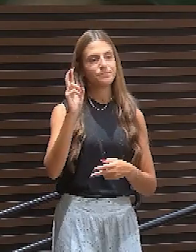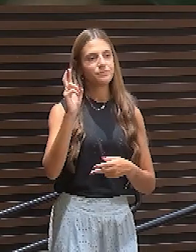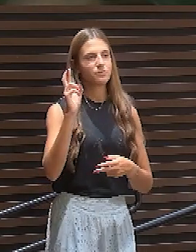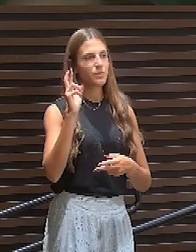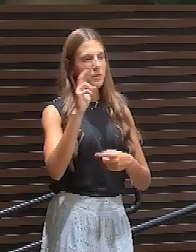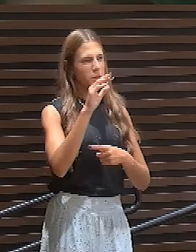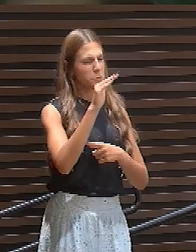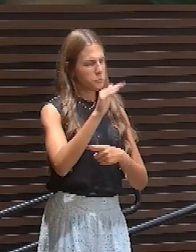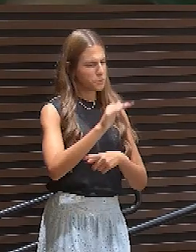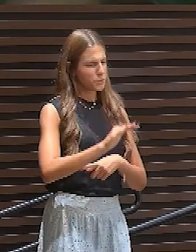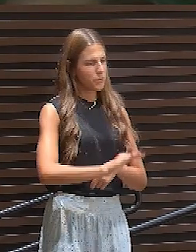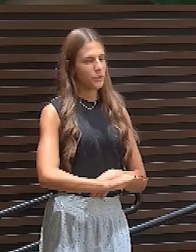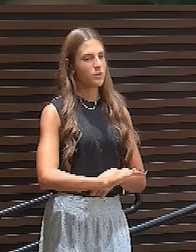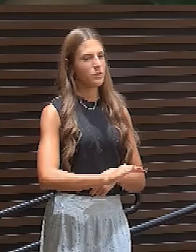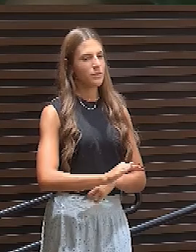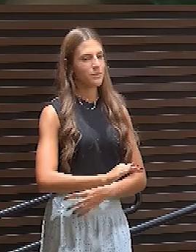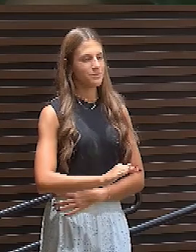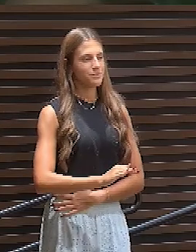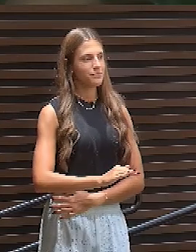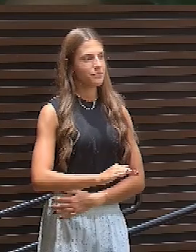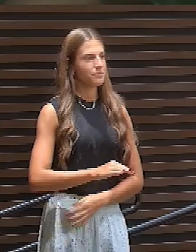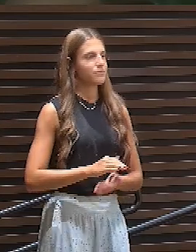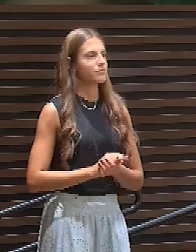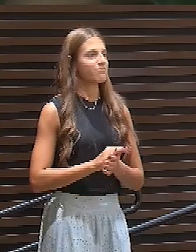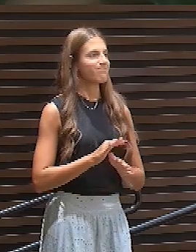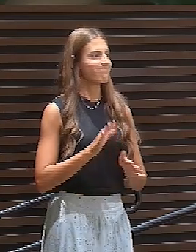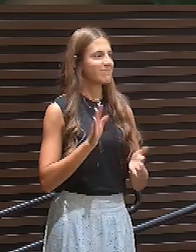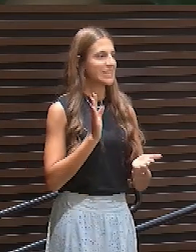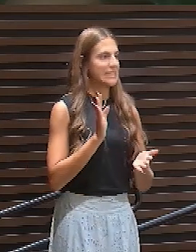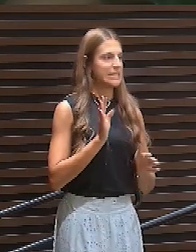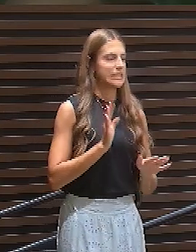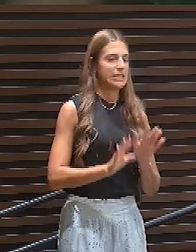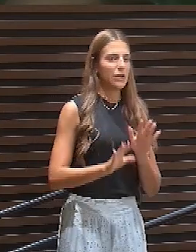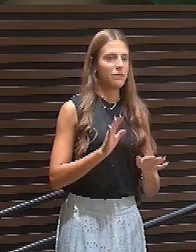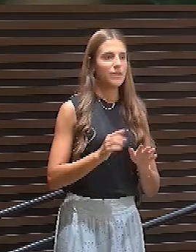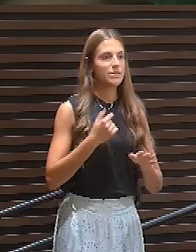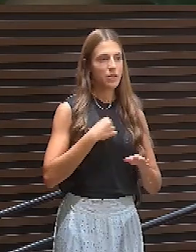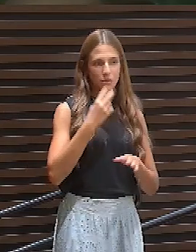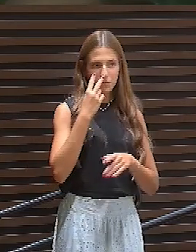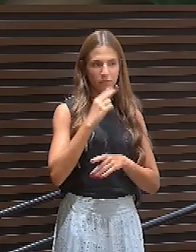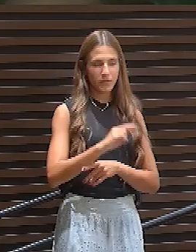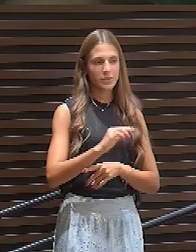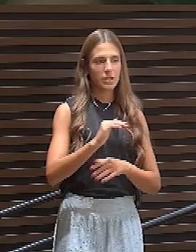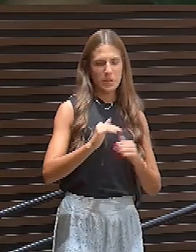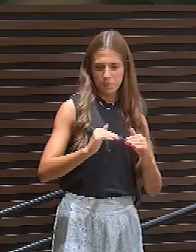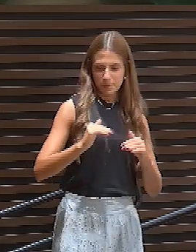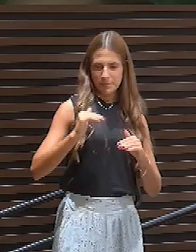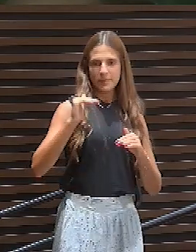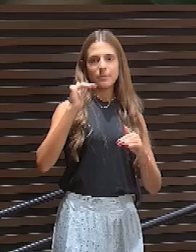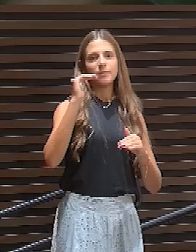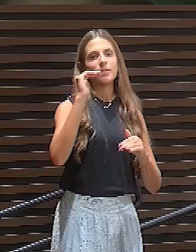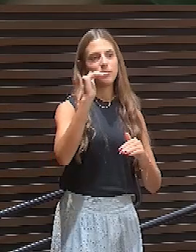tão pequenininha. Talvez eu não veja ela moça,